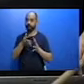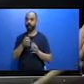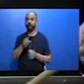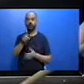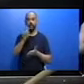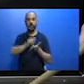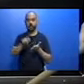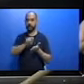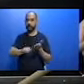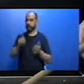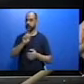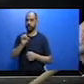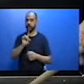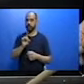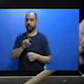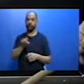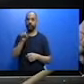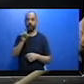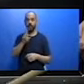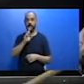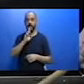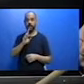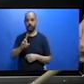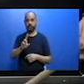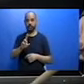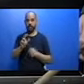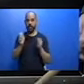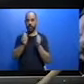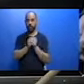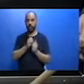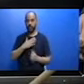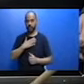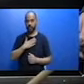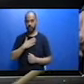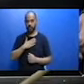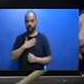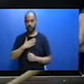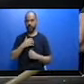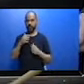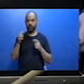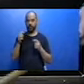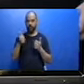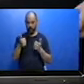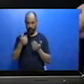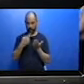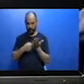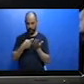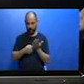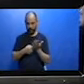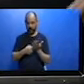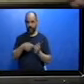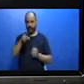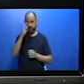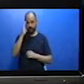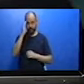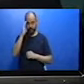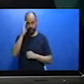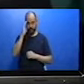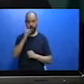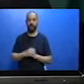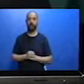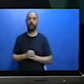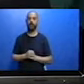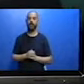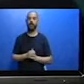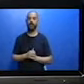tá eu quero que vocês vão respondendo junto comigo comer aro vamos pensar vamos entender